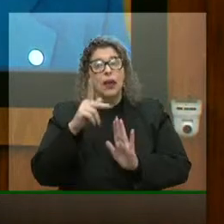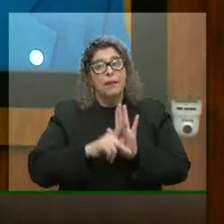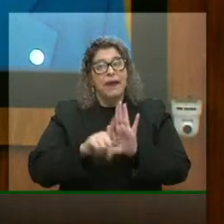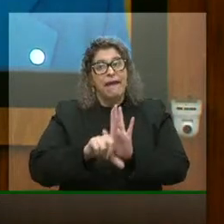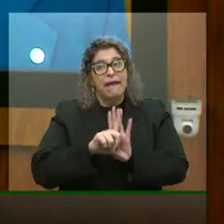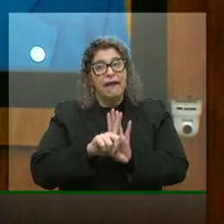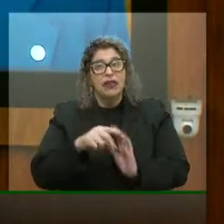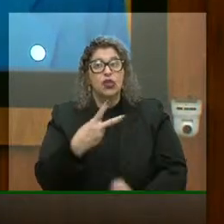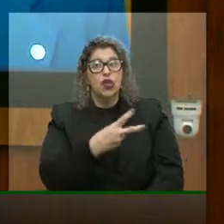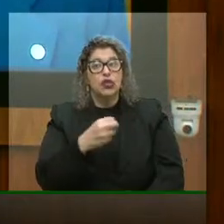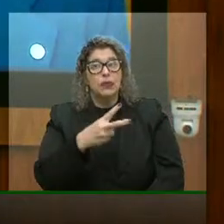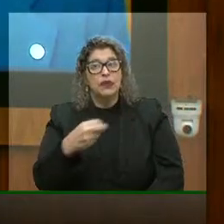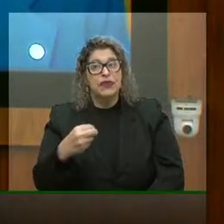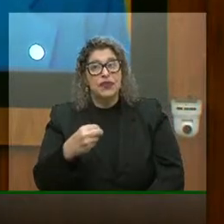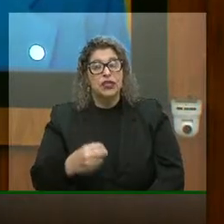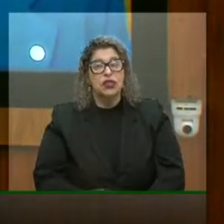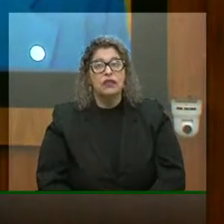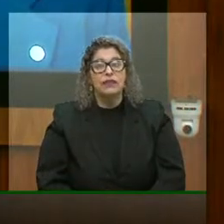184-2020.